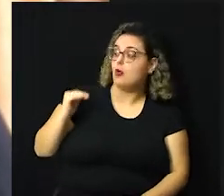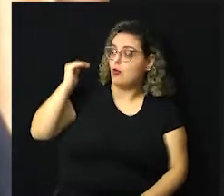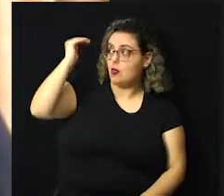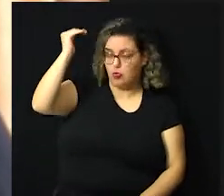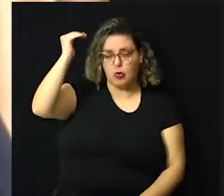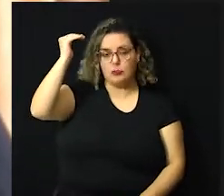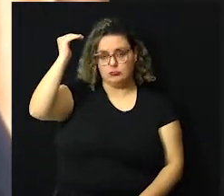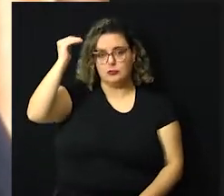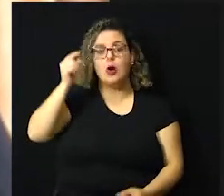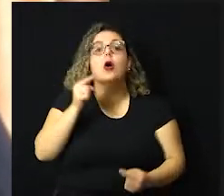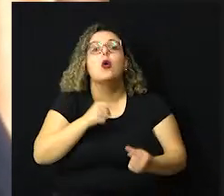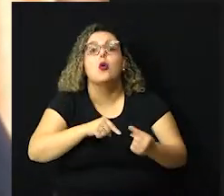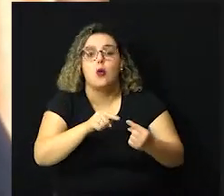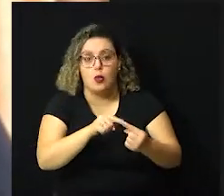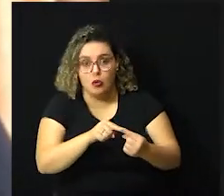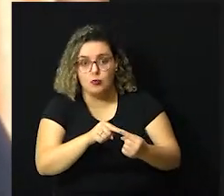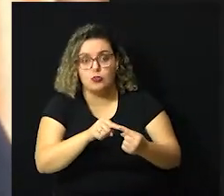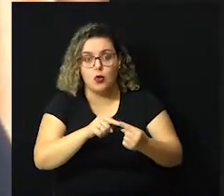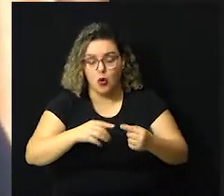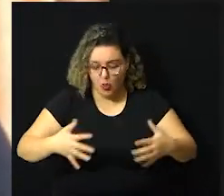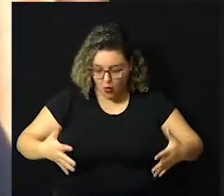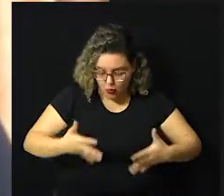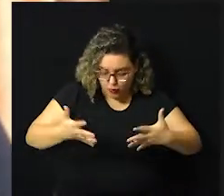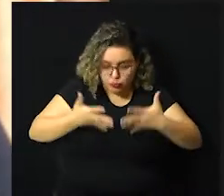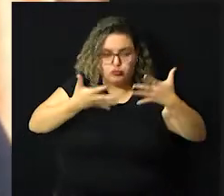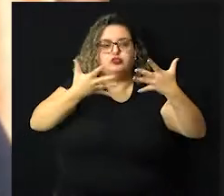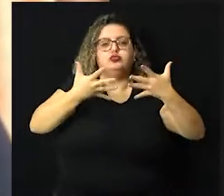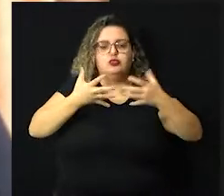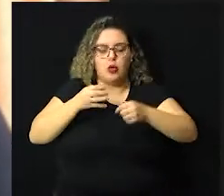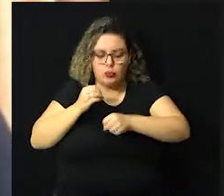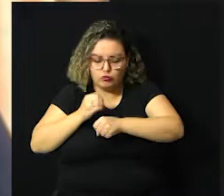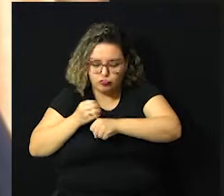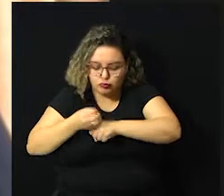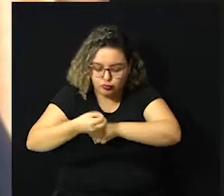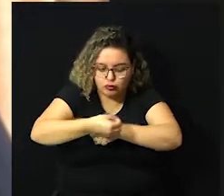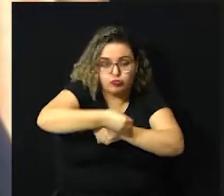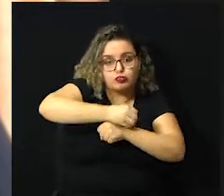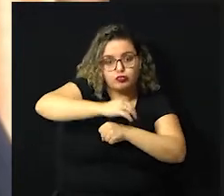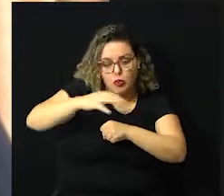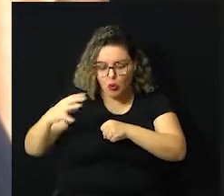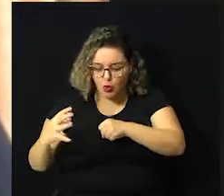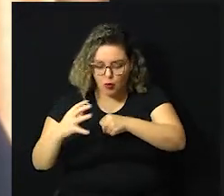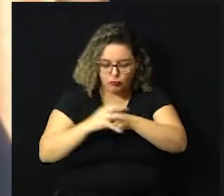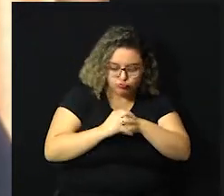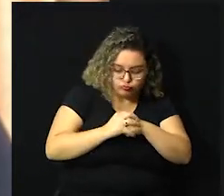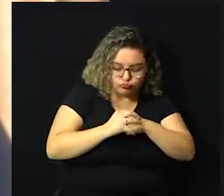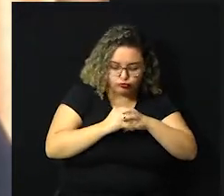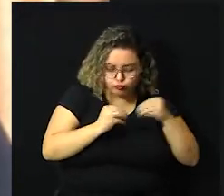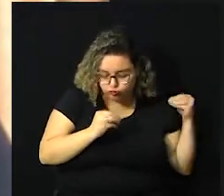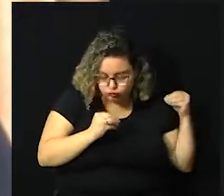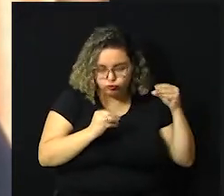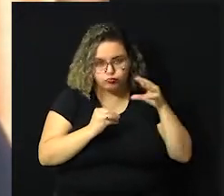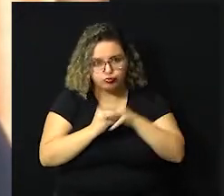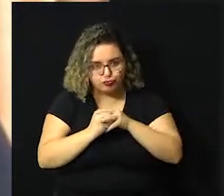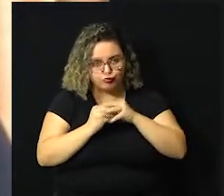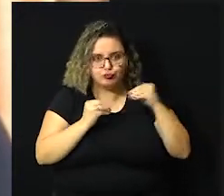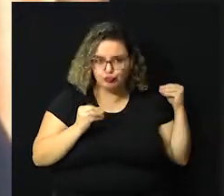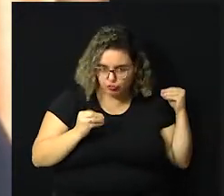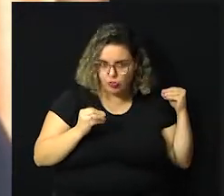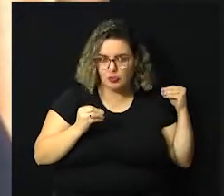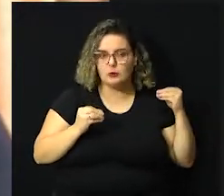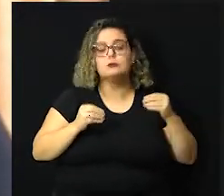com o objetivo de induzir o nosso corpo a produzir anticorpos contra esse agente causador, ou seja, a gente cria uma